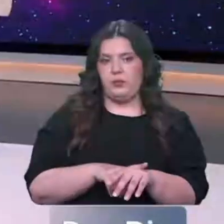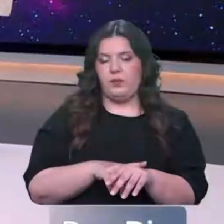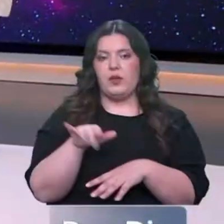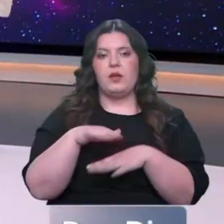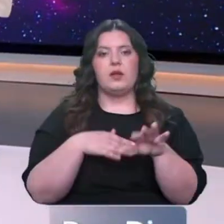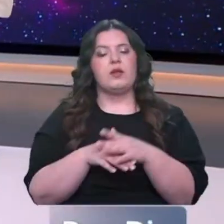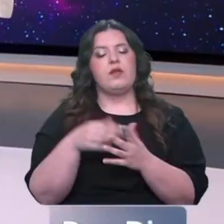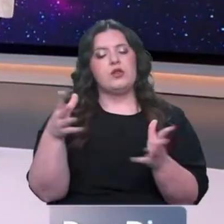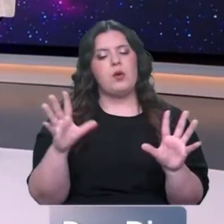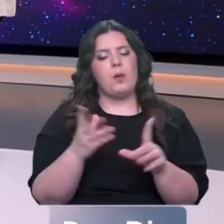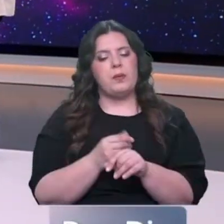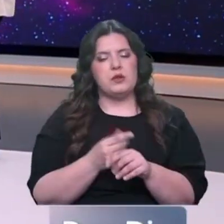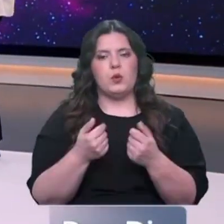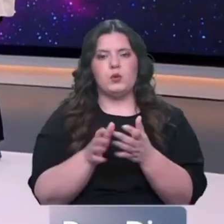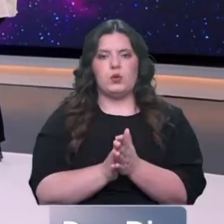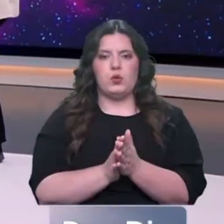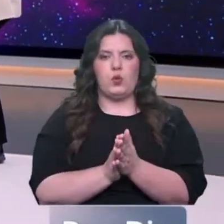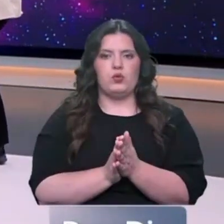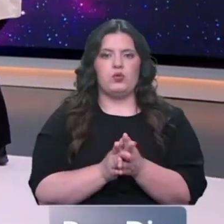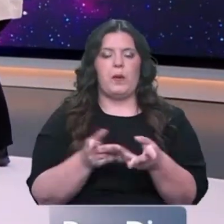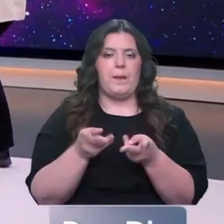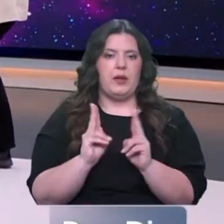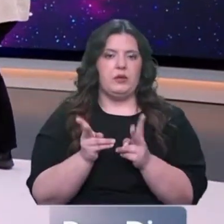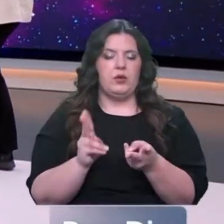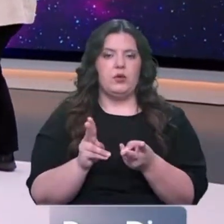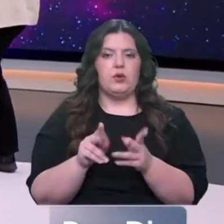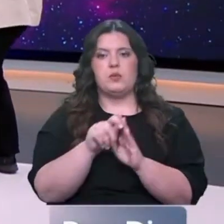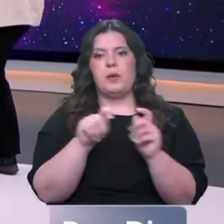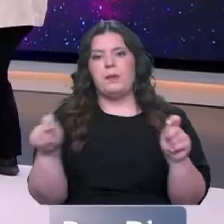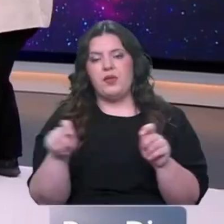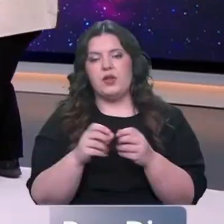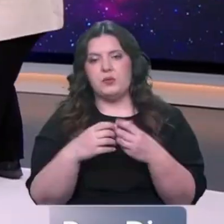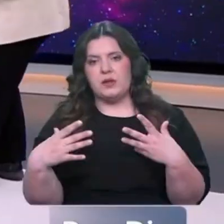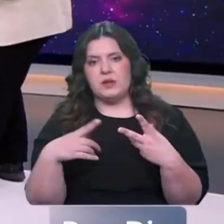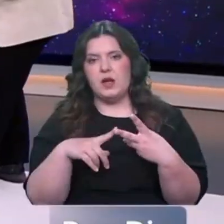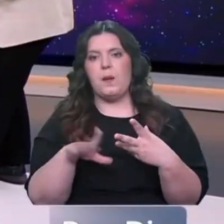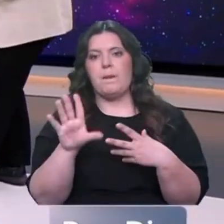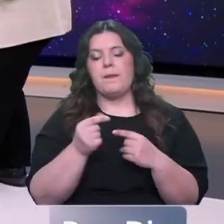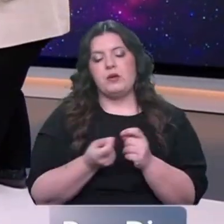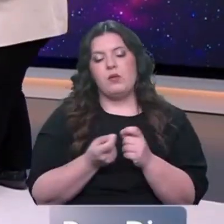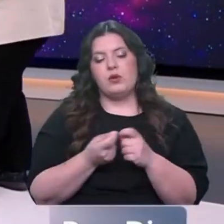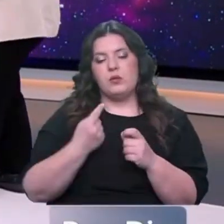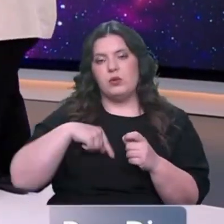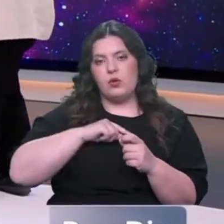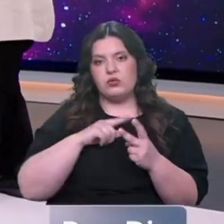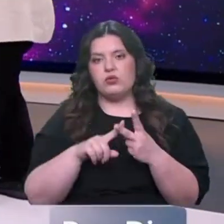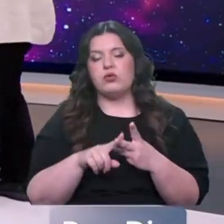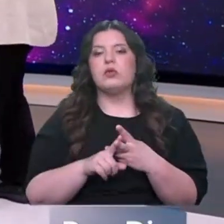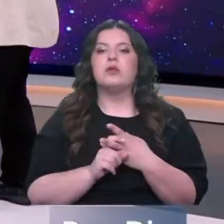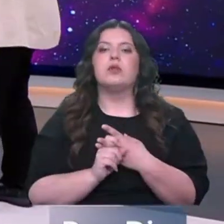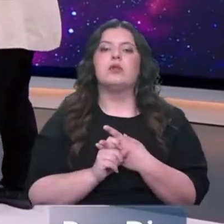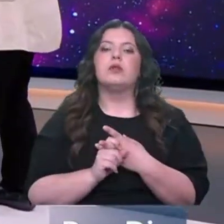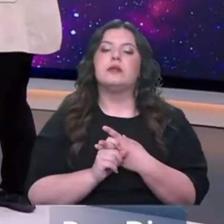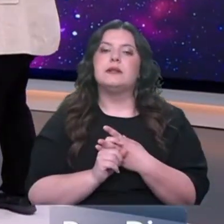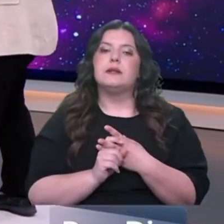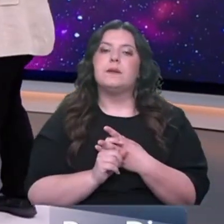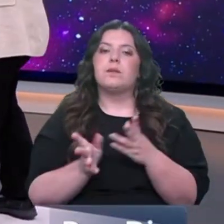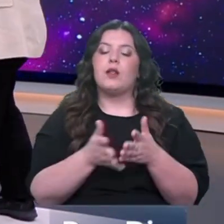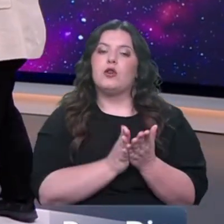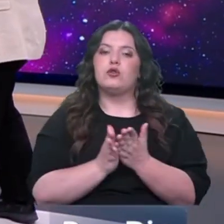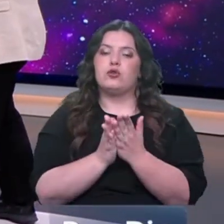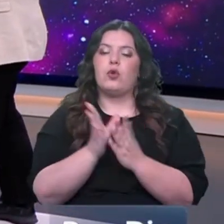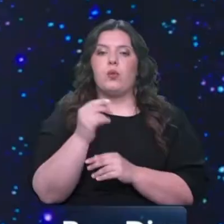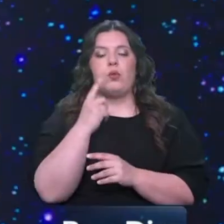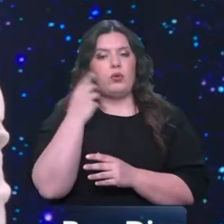uma compilação de todos estes métodos para medir a expansão mais próxima de nós. É um estudo